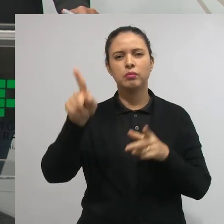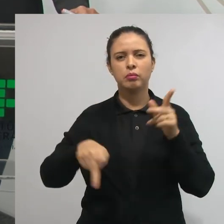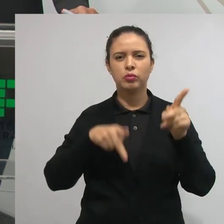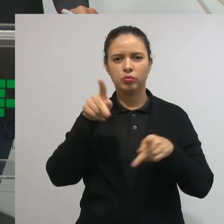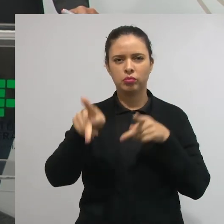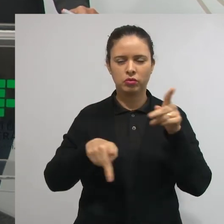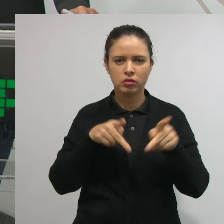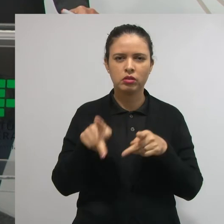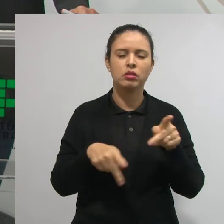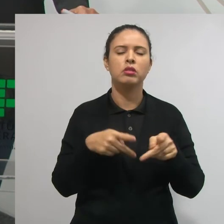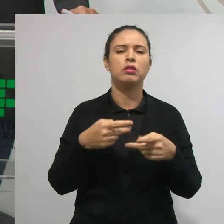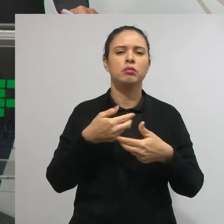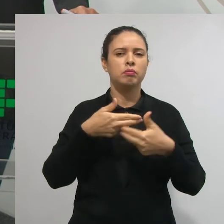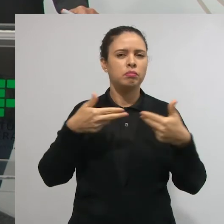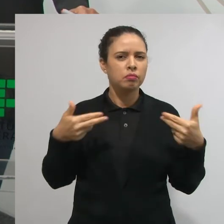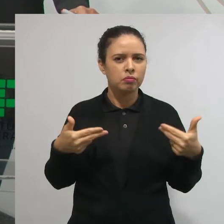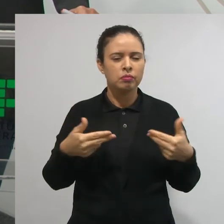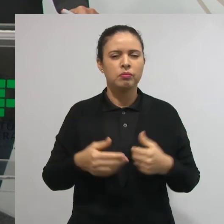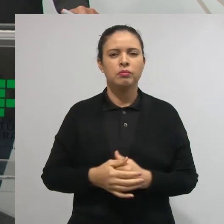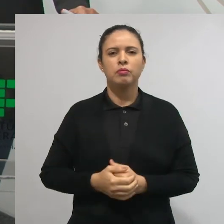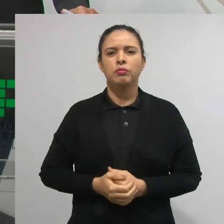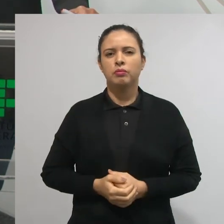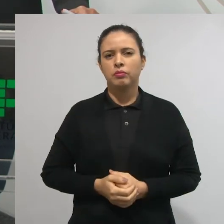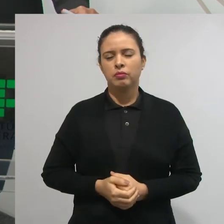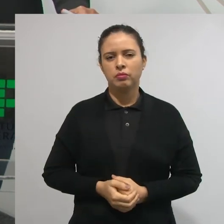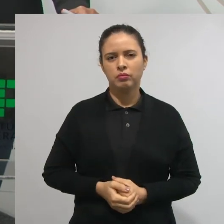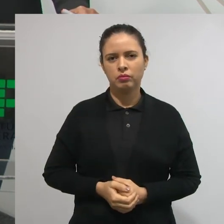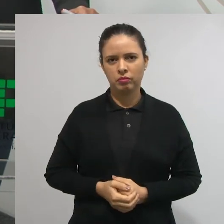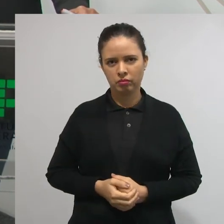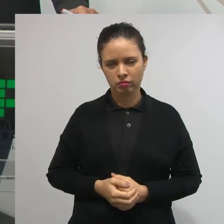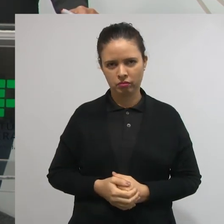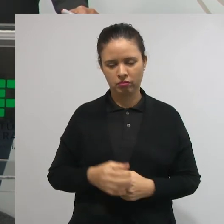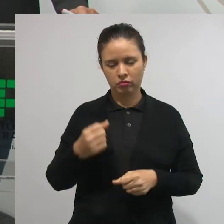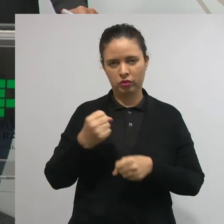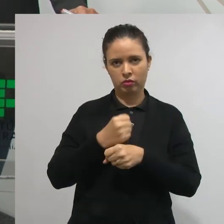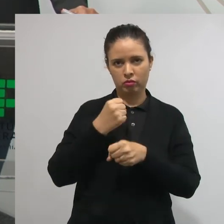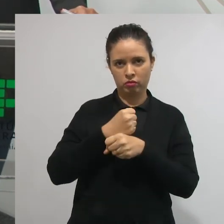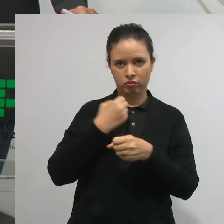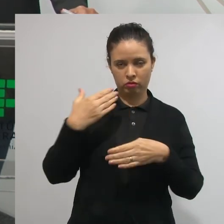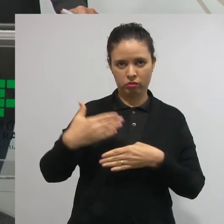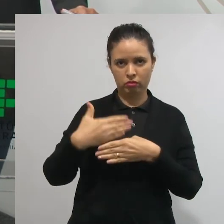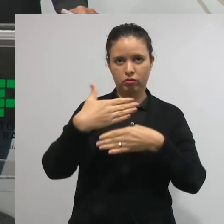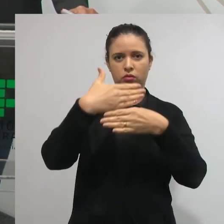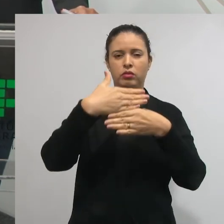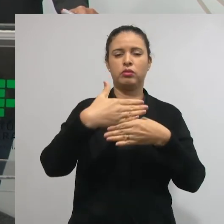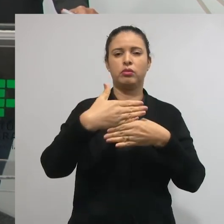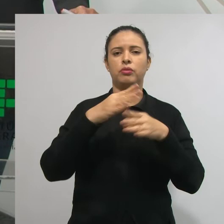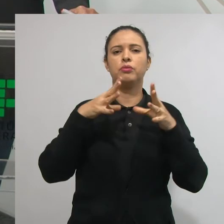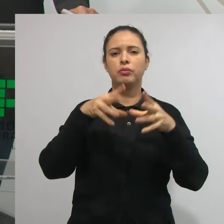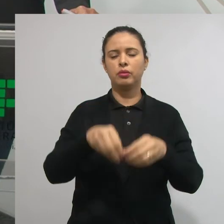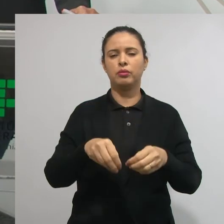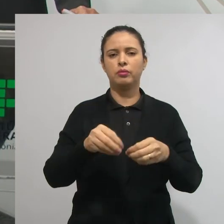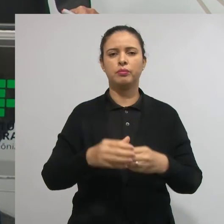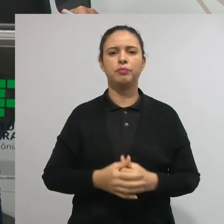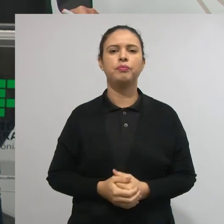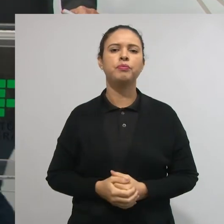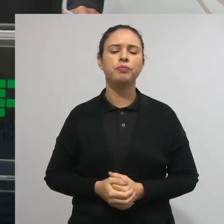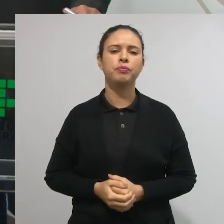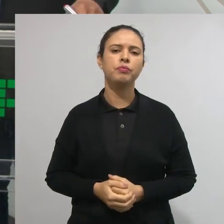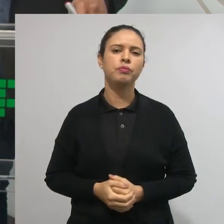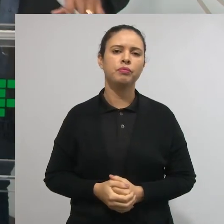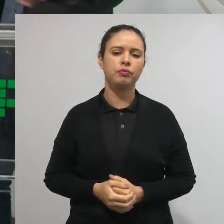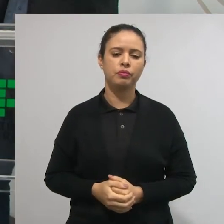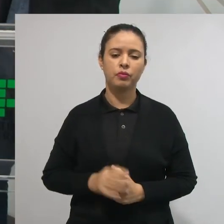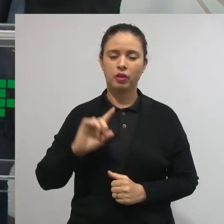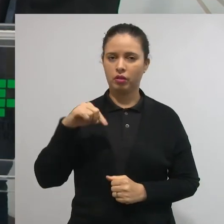de serviços, tá? Por meio de obras, construções, enfim, aquisições como um todo. Vamos seguindo aí para